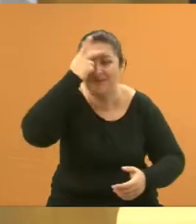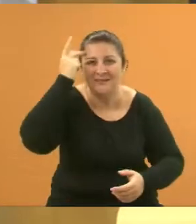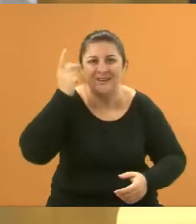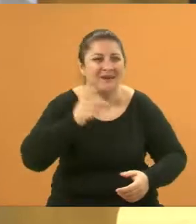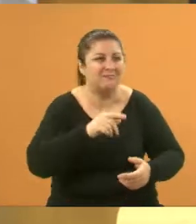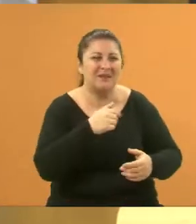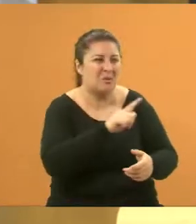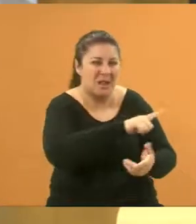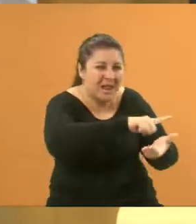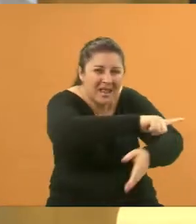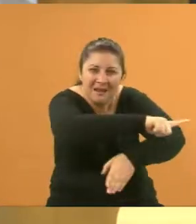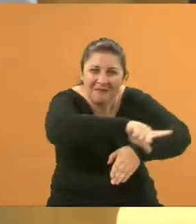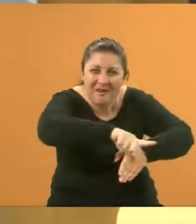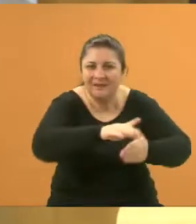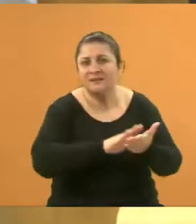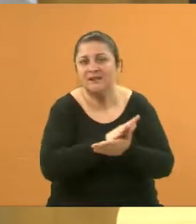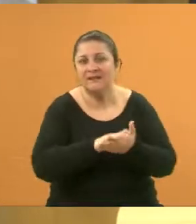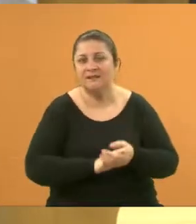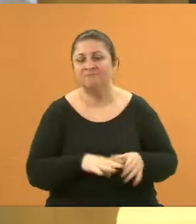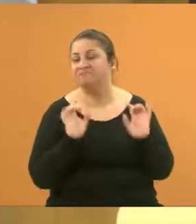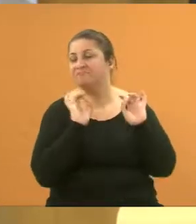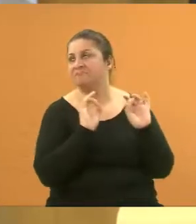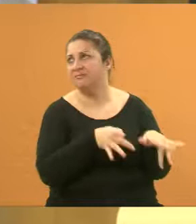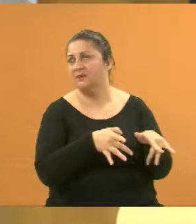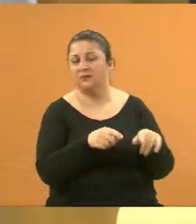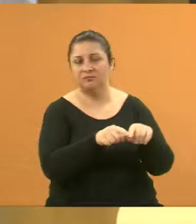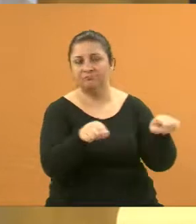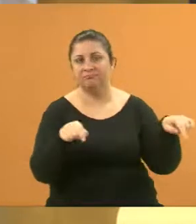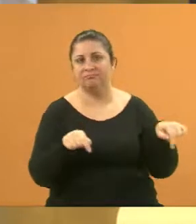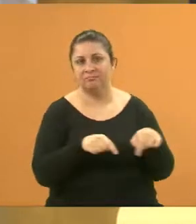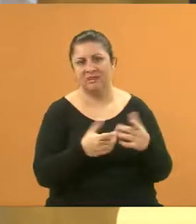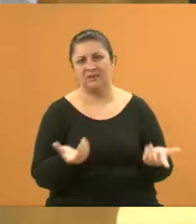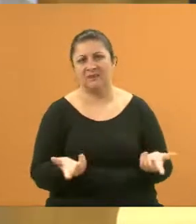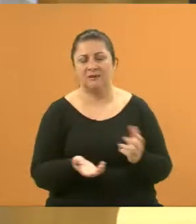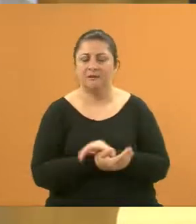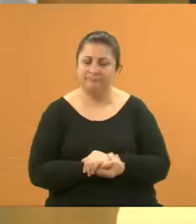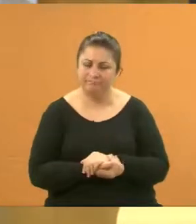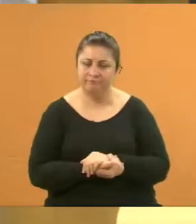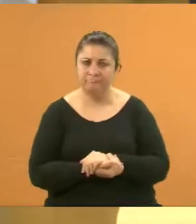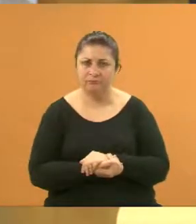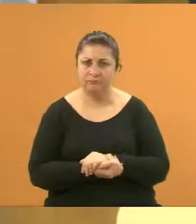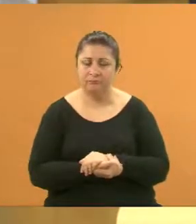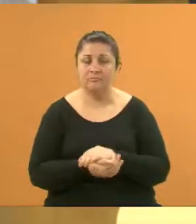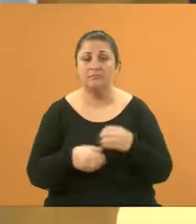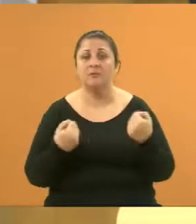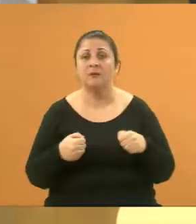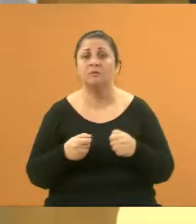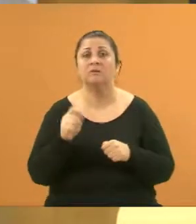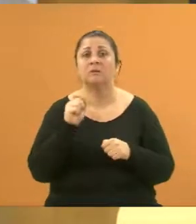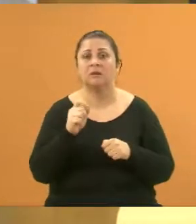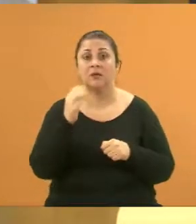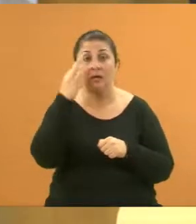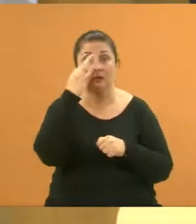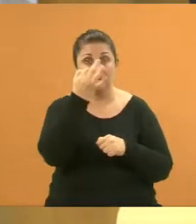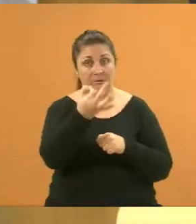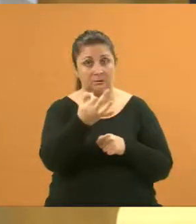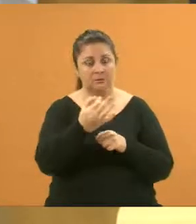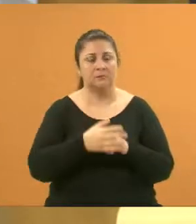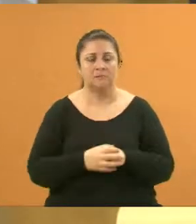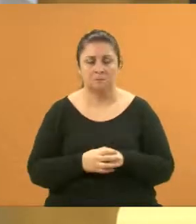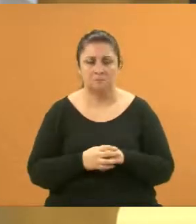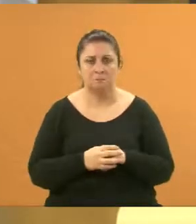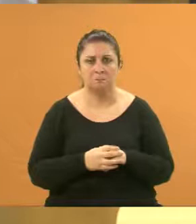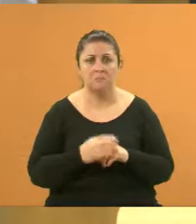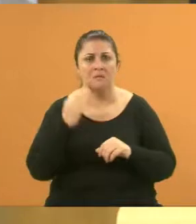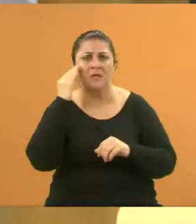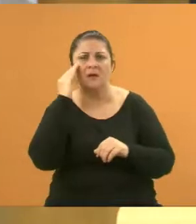não façam a limpeza e capina dos seus lotes. E aí, nós precisamos ficar atento de